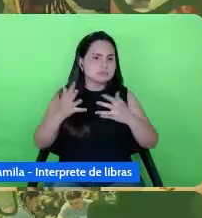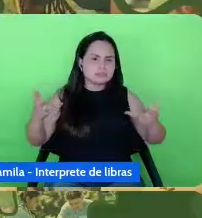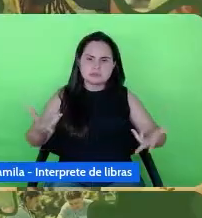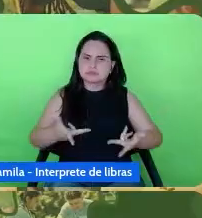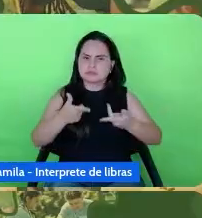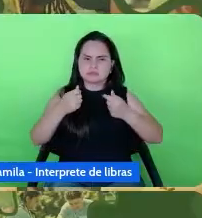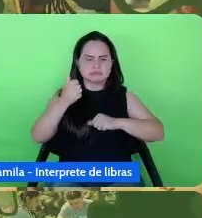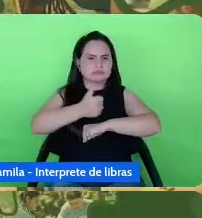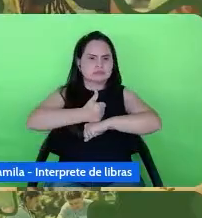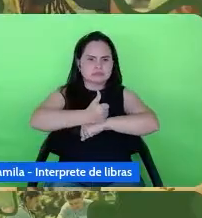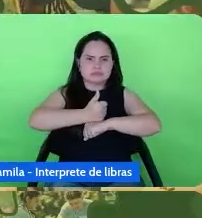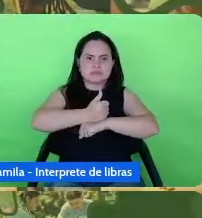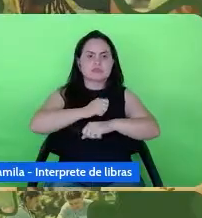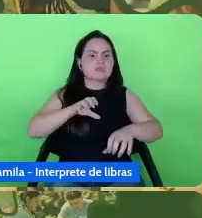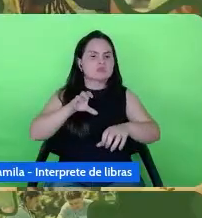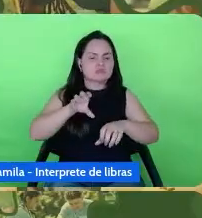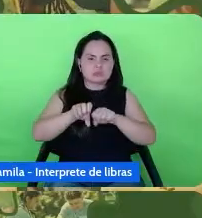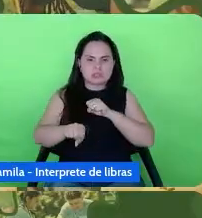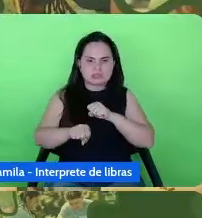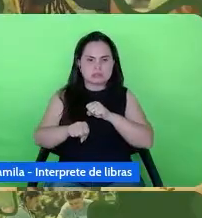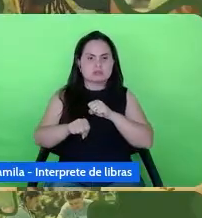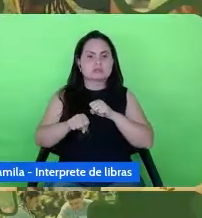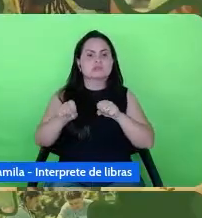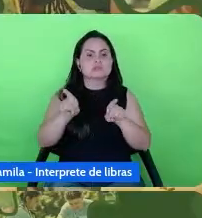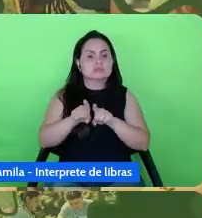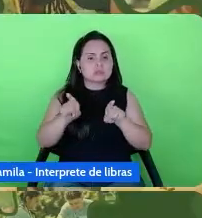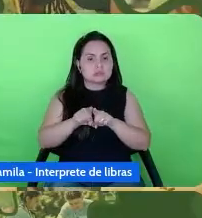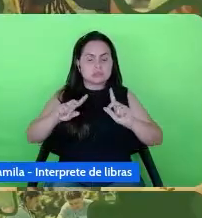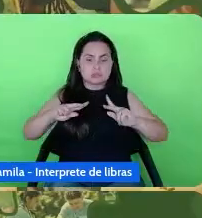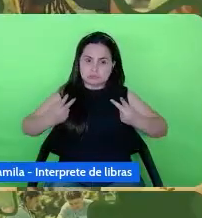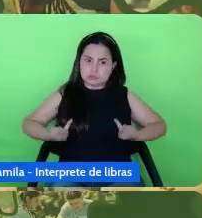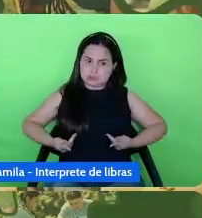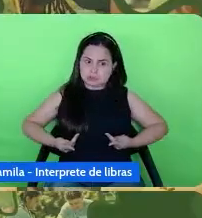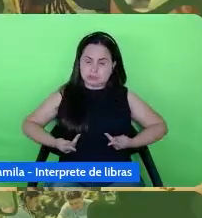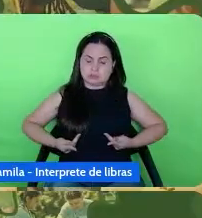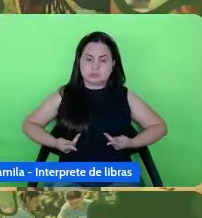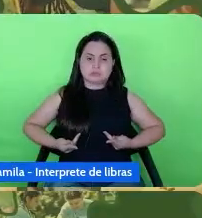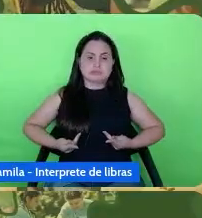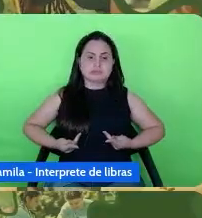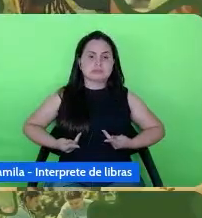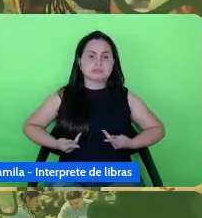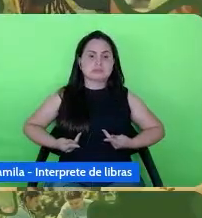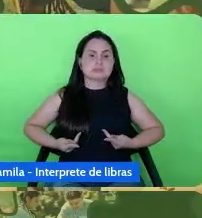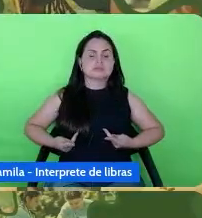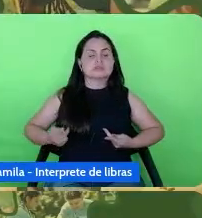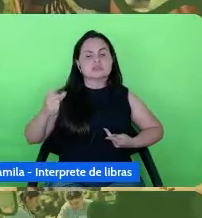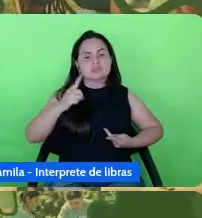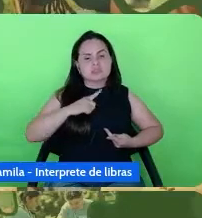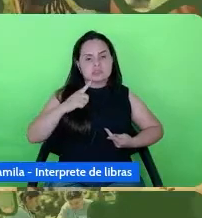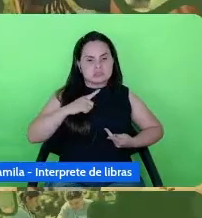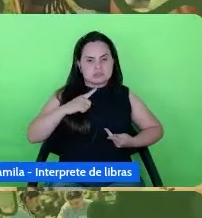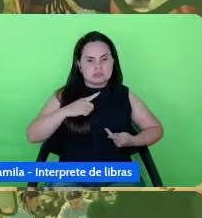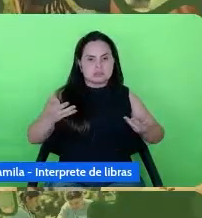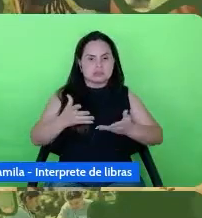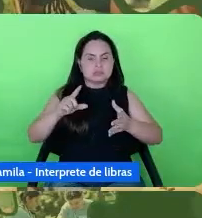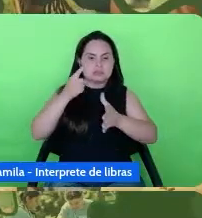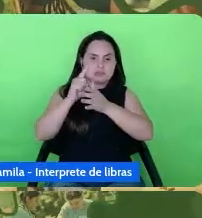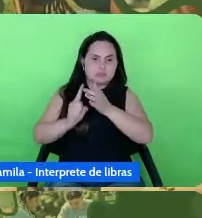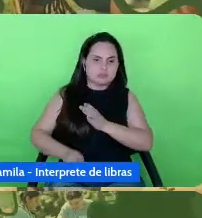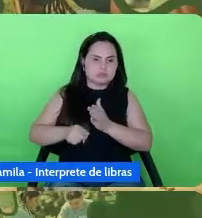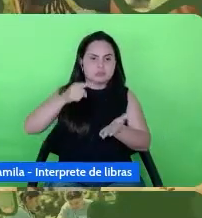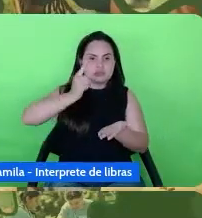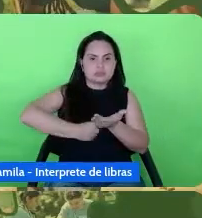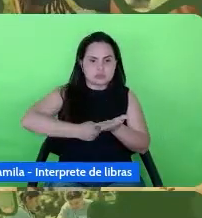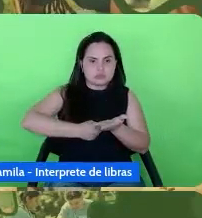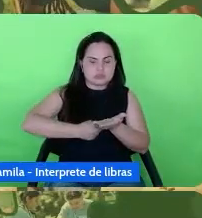com formação humanista. E formação humanista resulta hoje em profundo compromisso